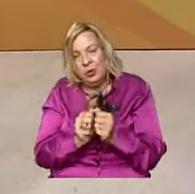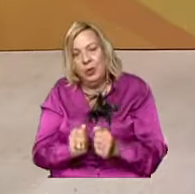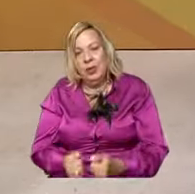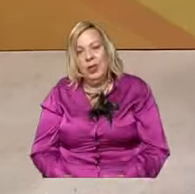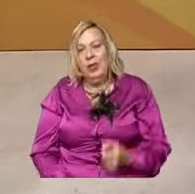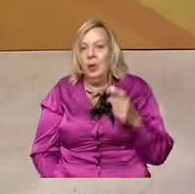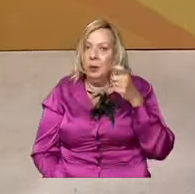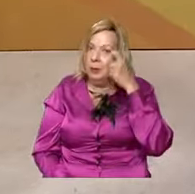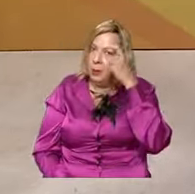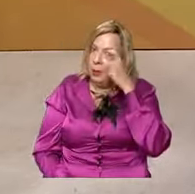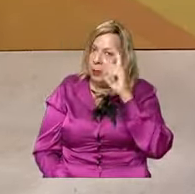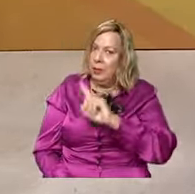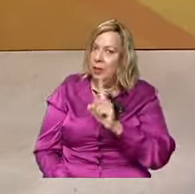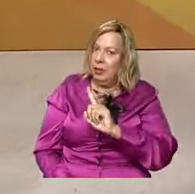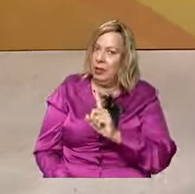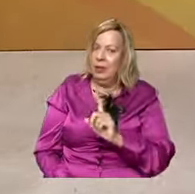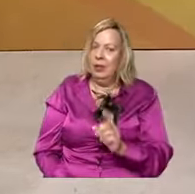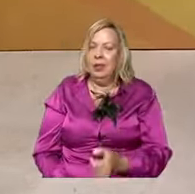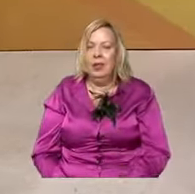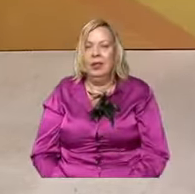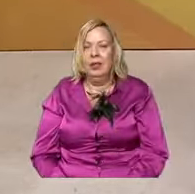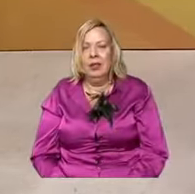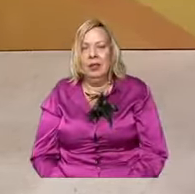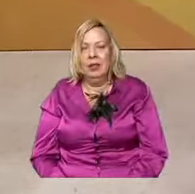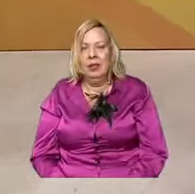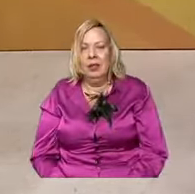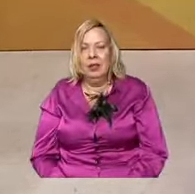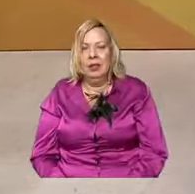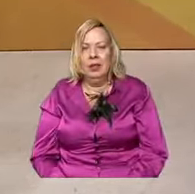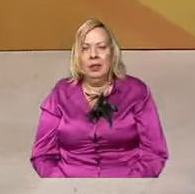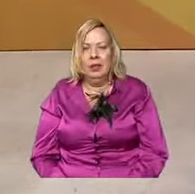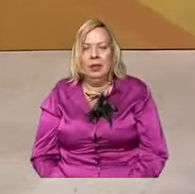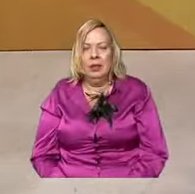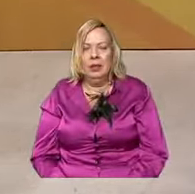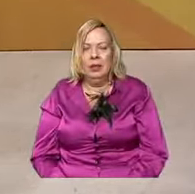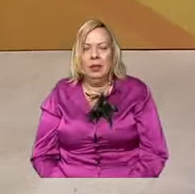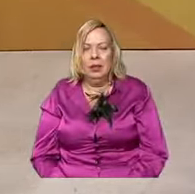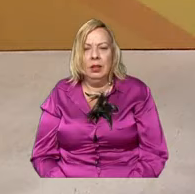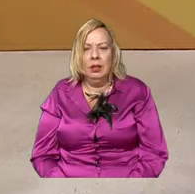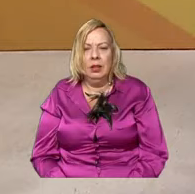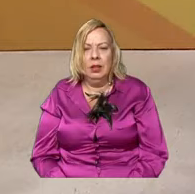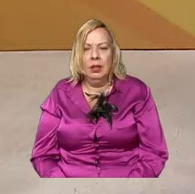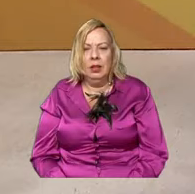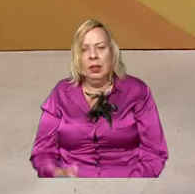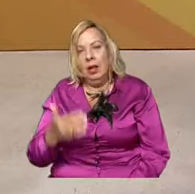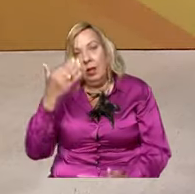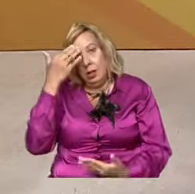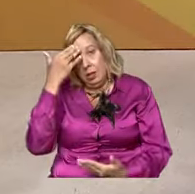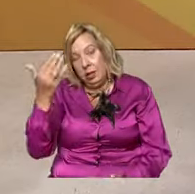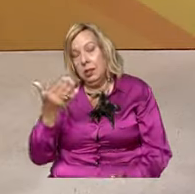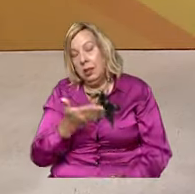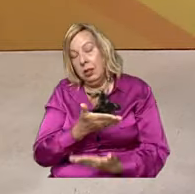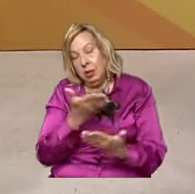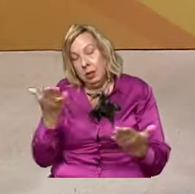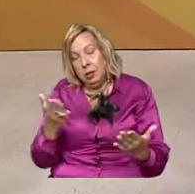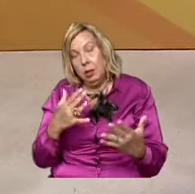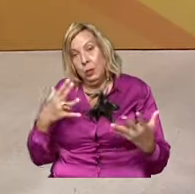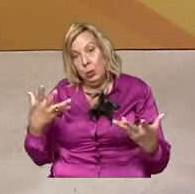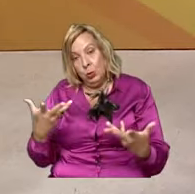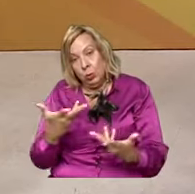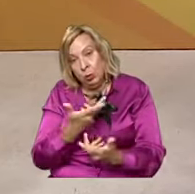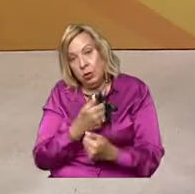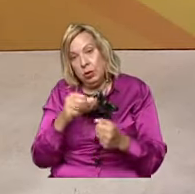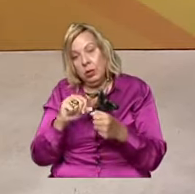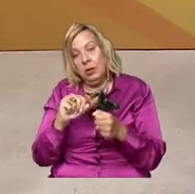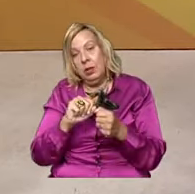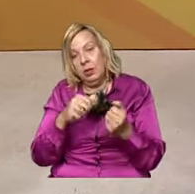aí preocupe. No anúncio aqui das bolinhas, a gente está se dividindo aqui. Mas, ó, agradecer também a todos, né, que fazem